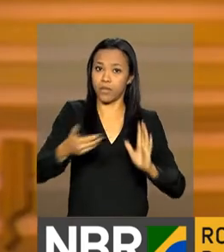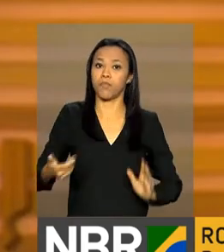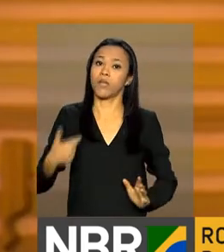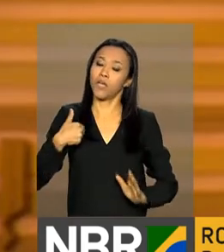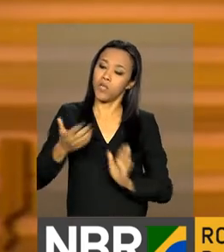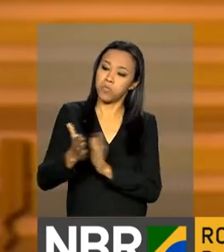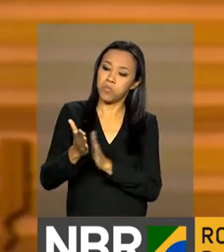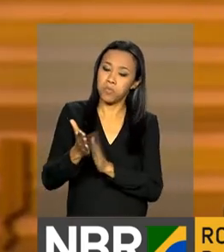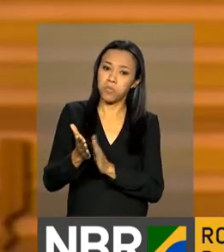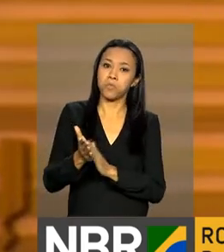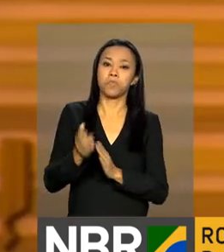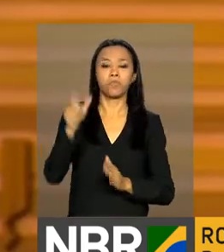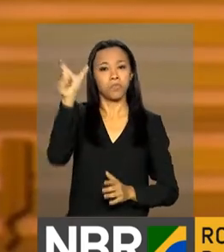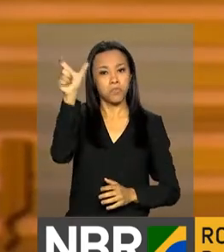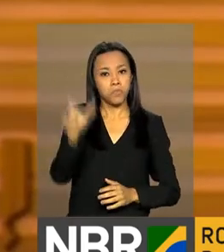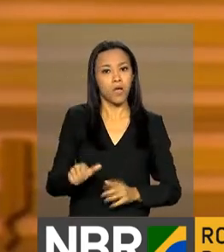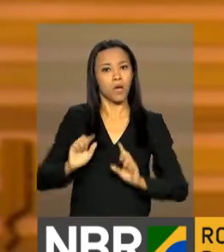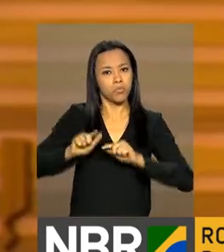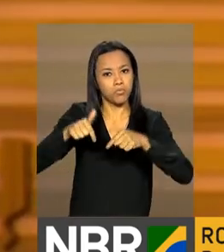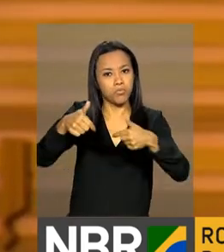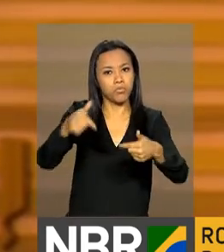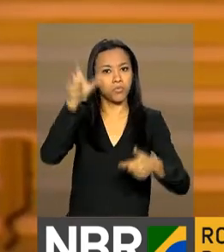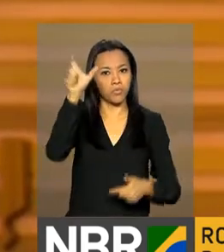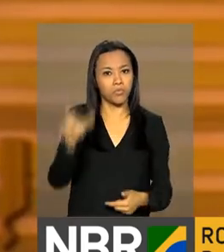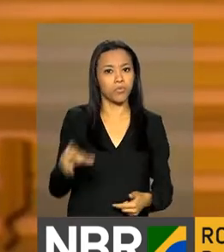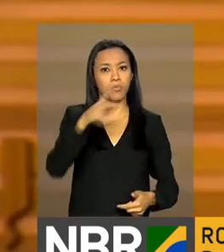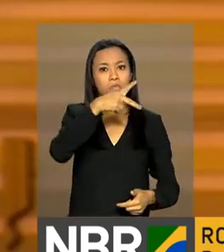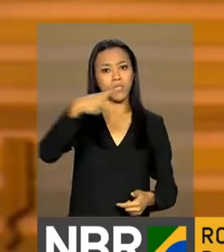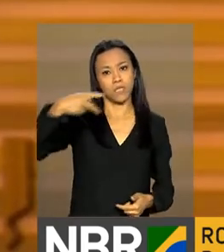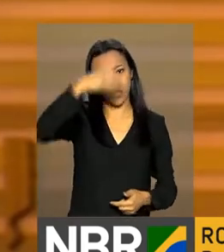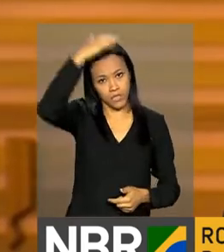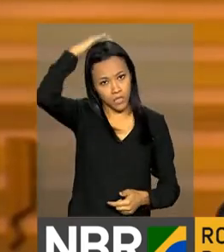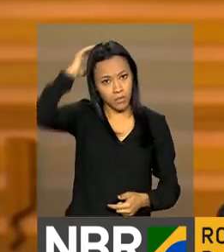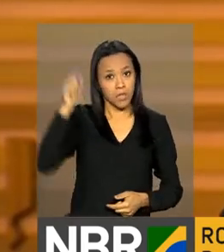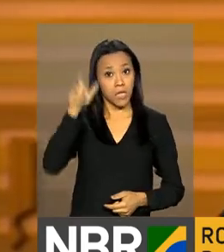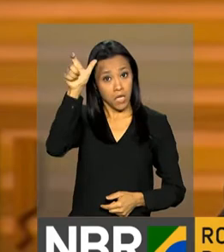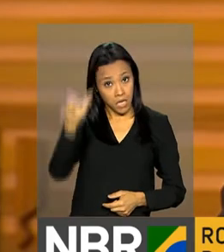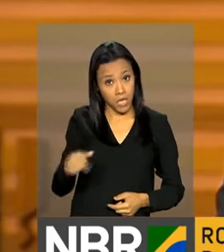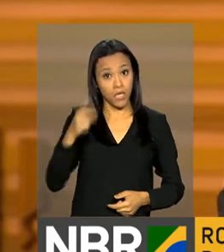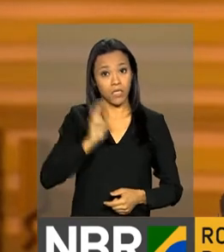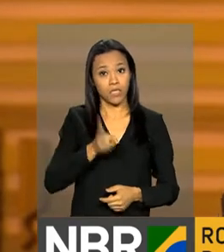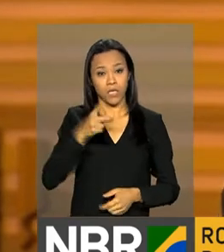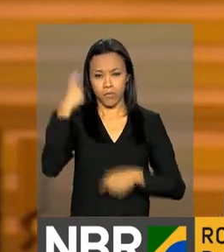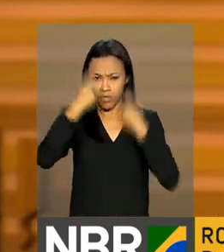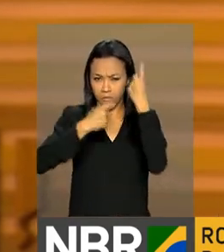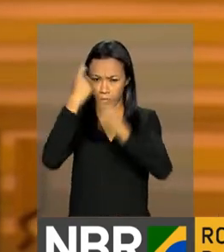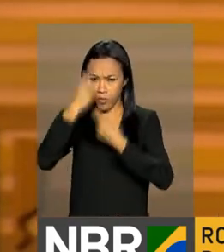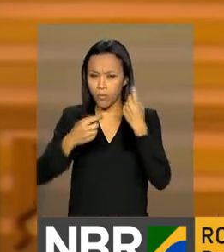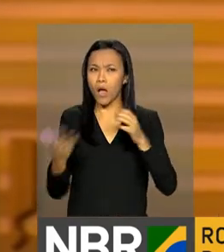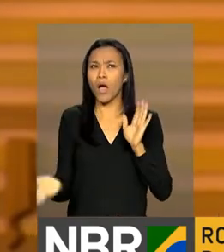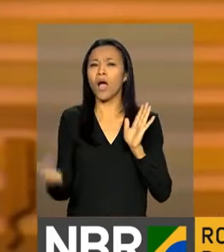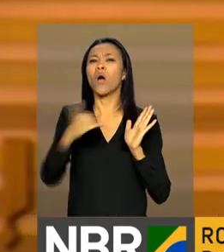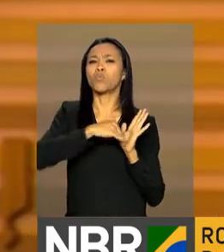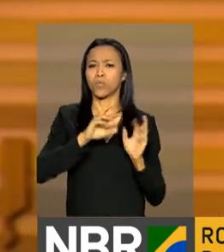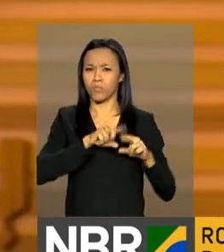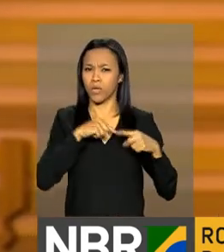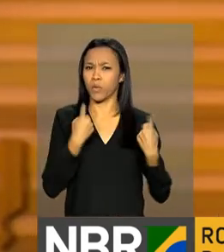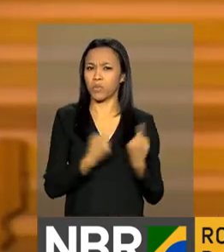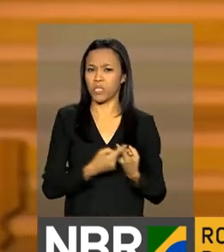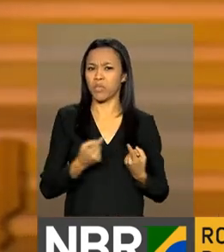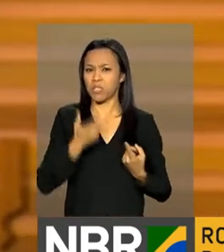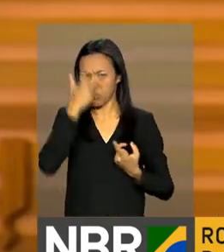ao presidente Michel Temer, que a preocupação dele tem sido permanente. Na última reunião que nós tivemos, aquela reunião que foi muito